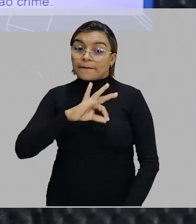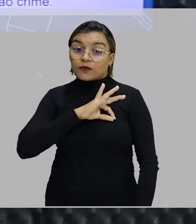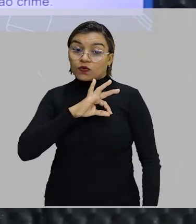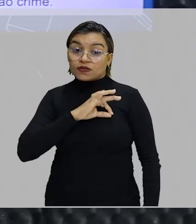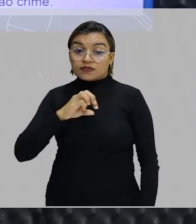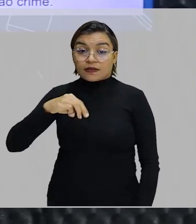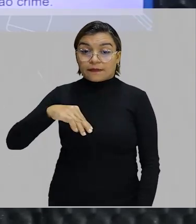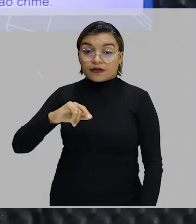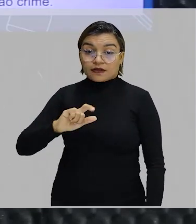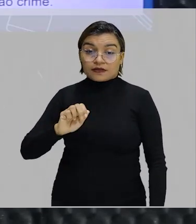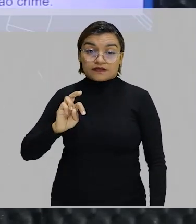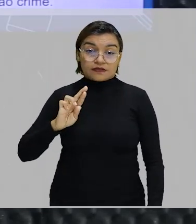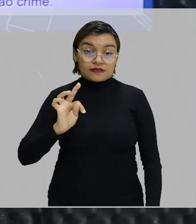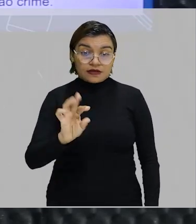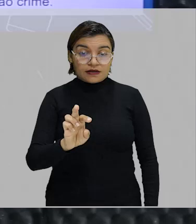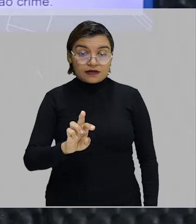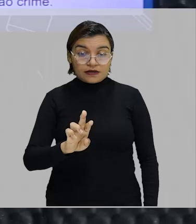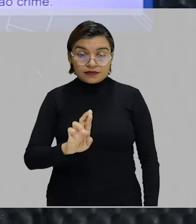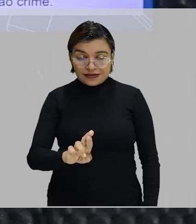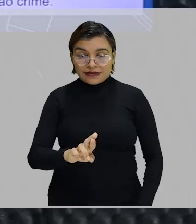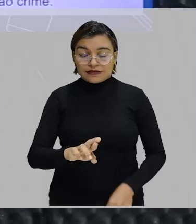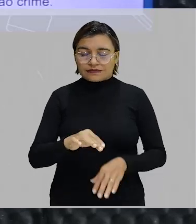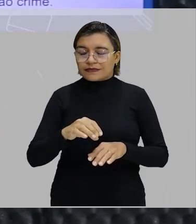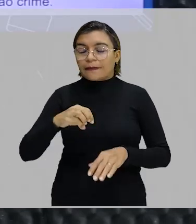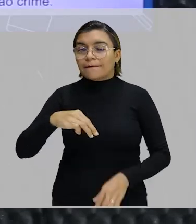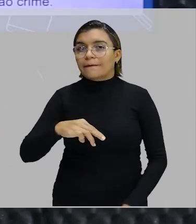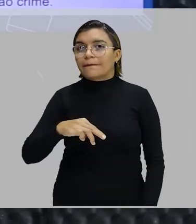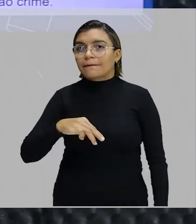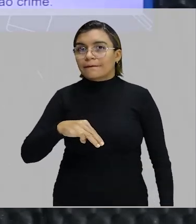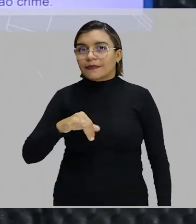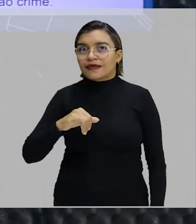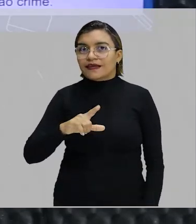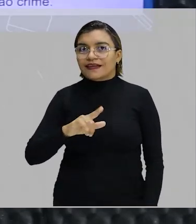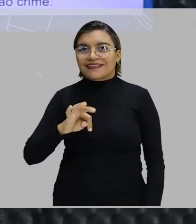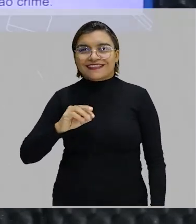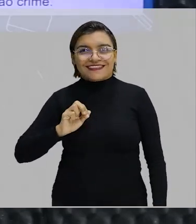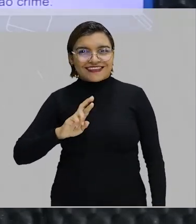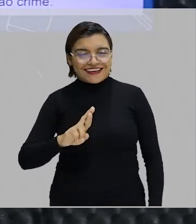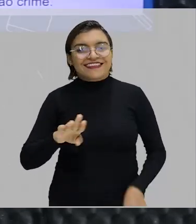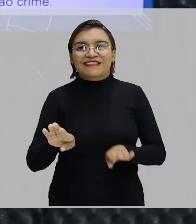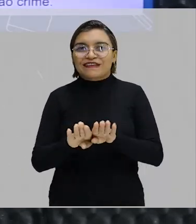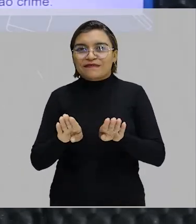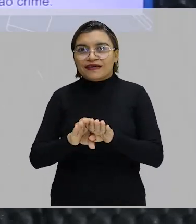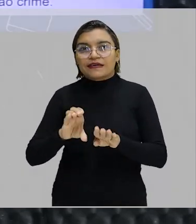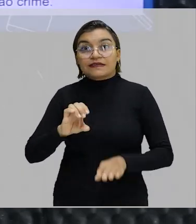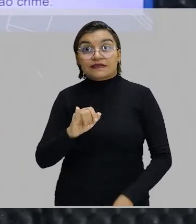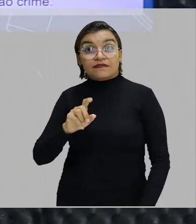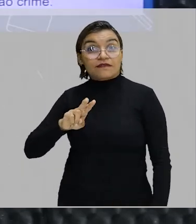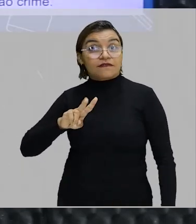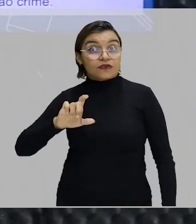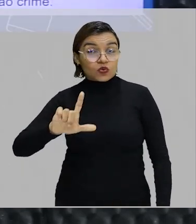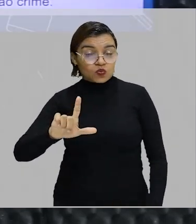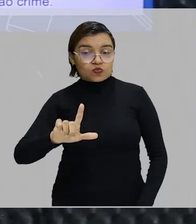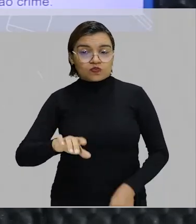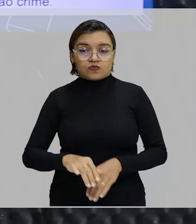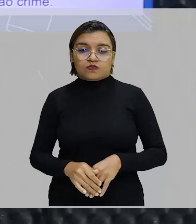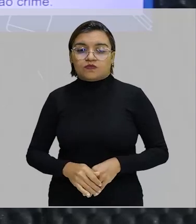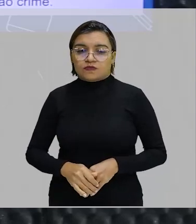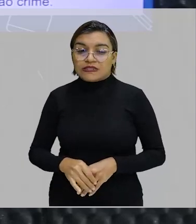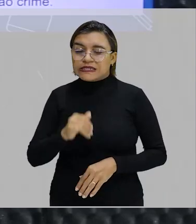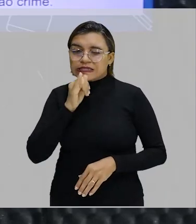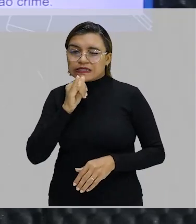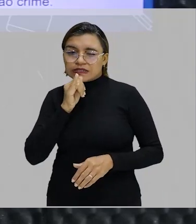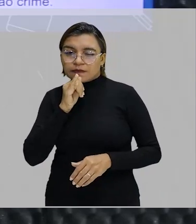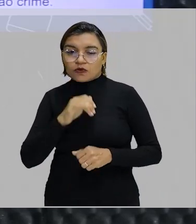Polícia, militar e civil uniram-se em combate ao crime. Substantivo no plural, é só acrescentar os adjetivos.